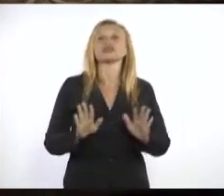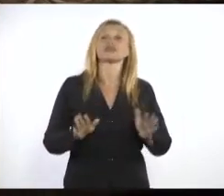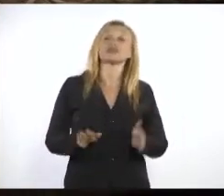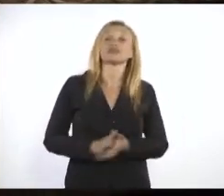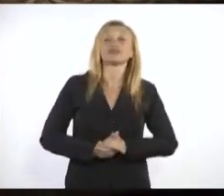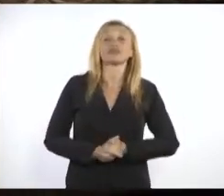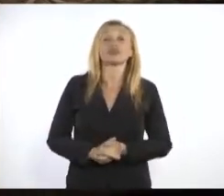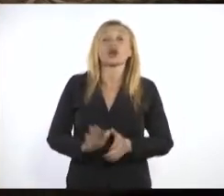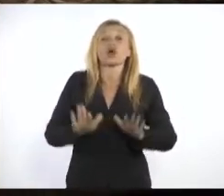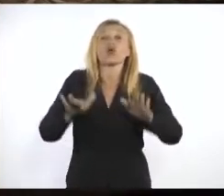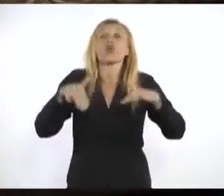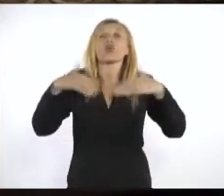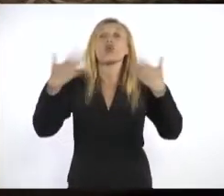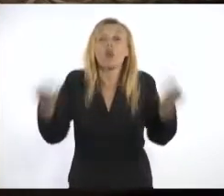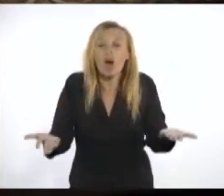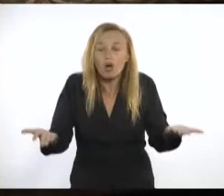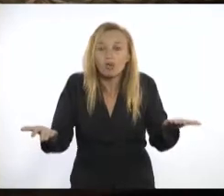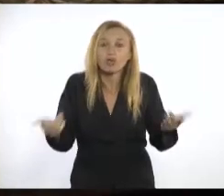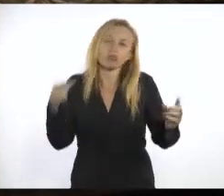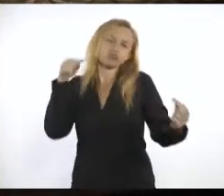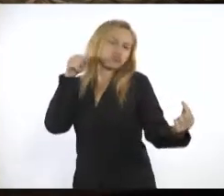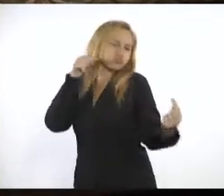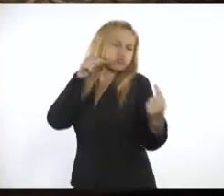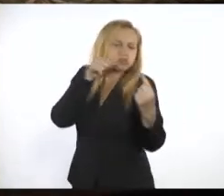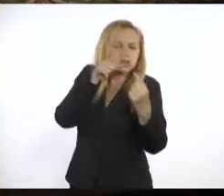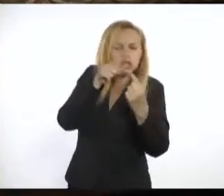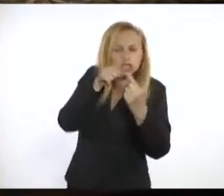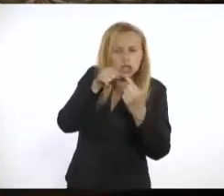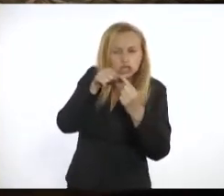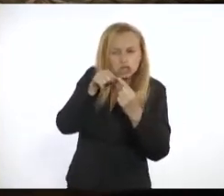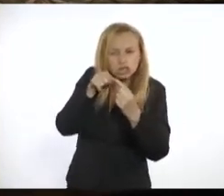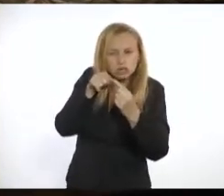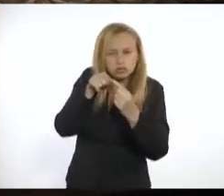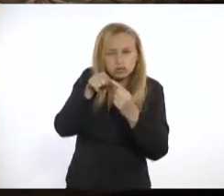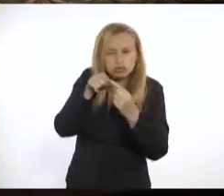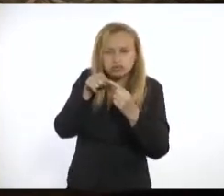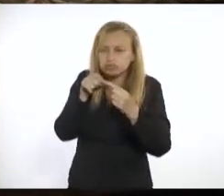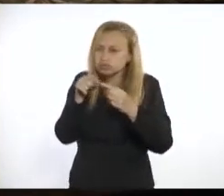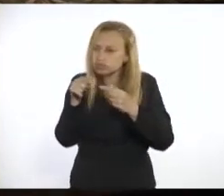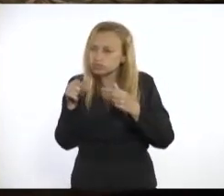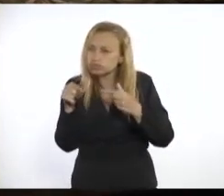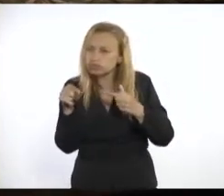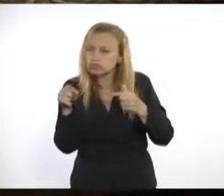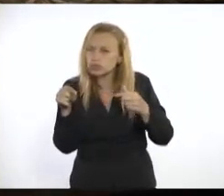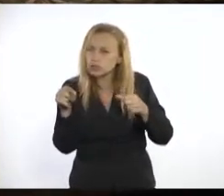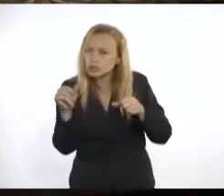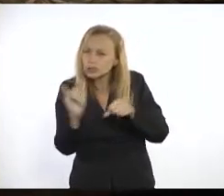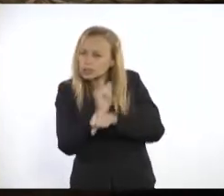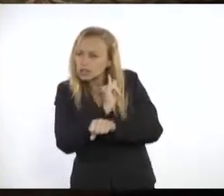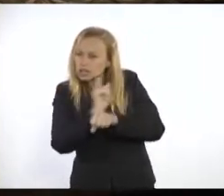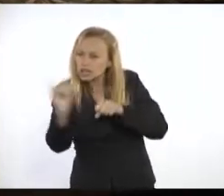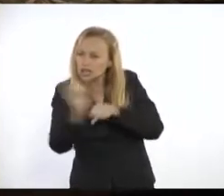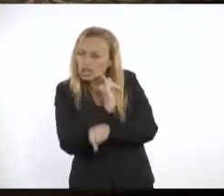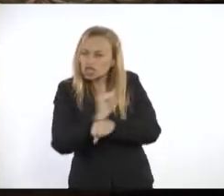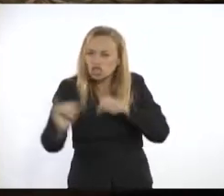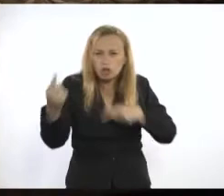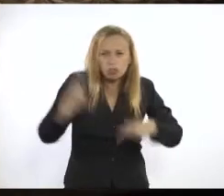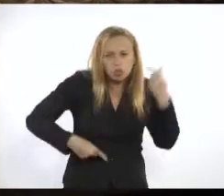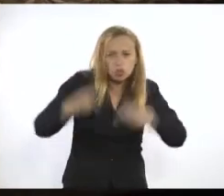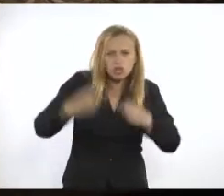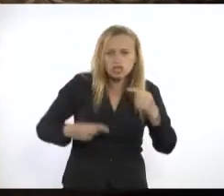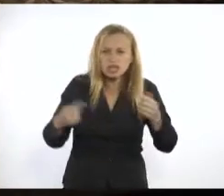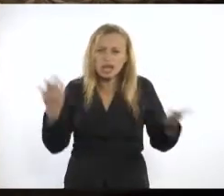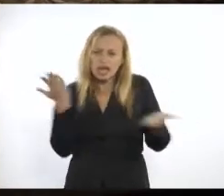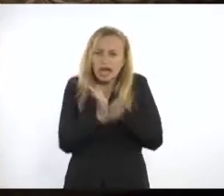seja, qual é o objetivo dessa trama política desumana em acabar com a qualidade